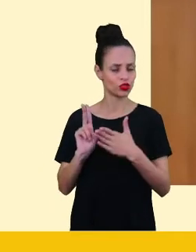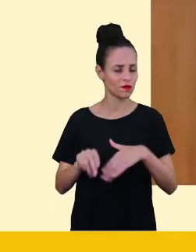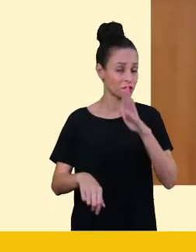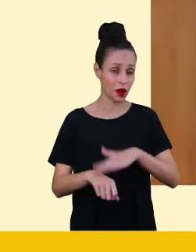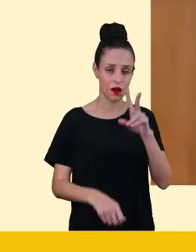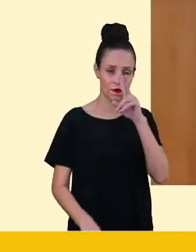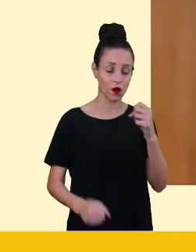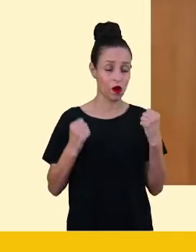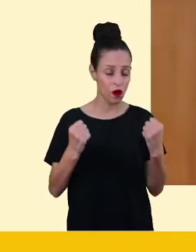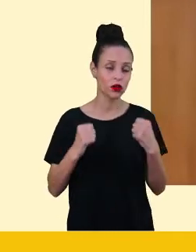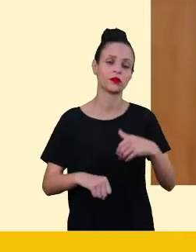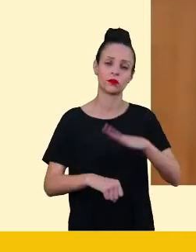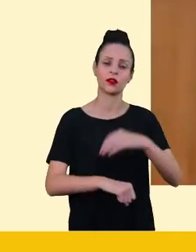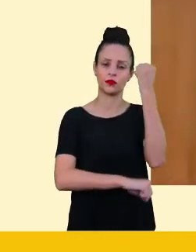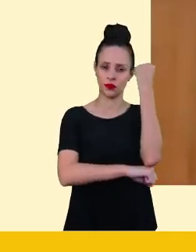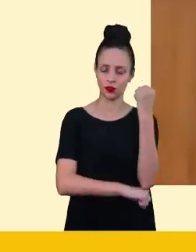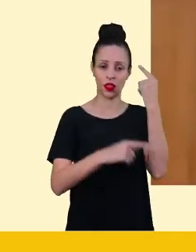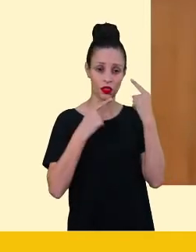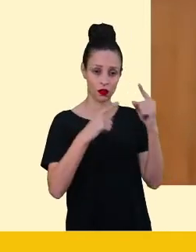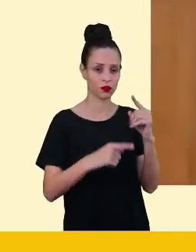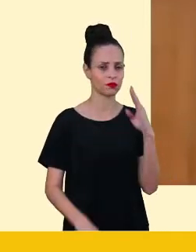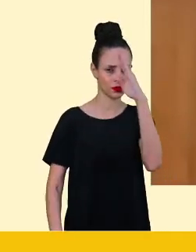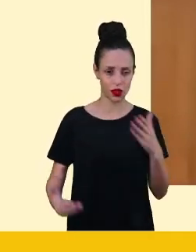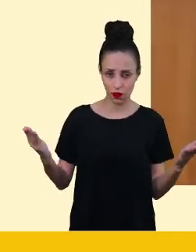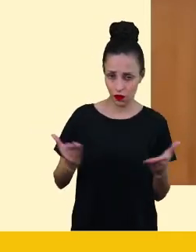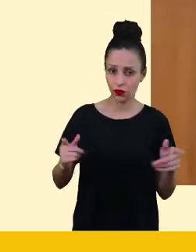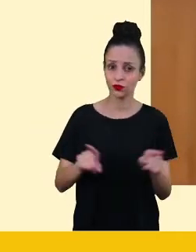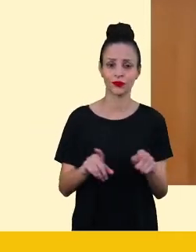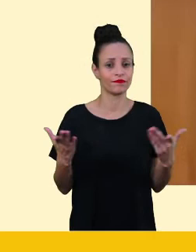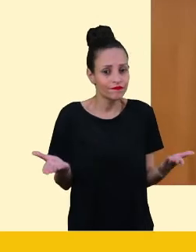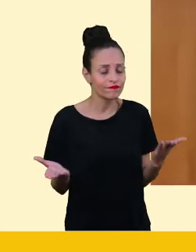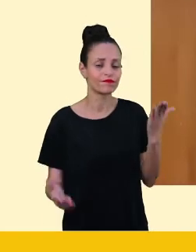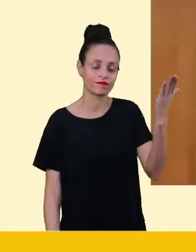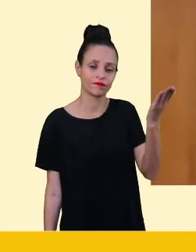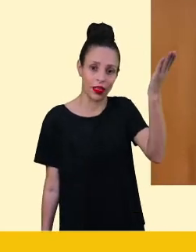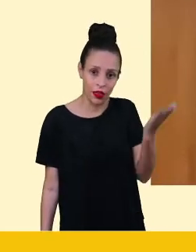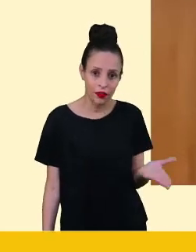de maior resistência ao Bolsonaro hoje em dia, inclusive, né? Que já causou